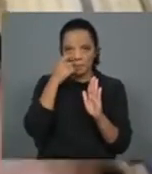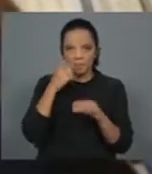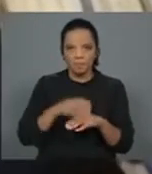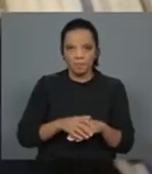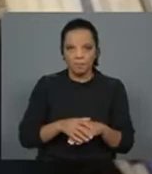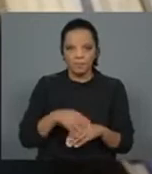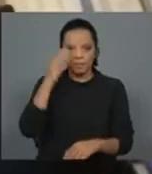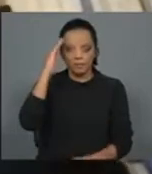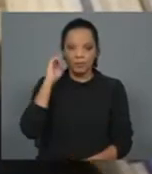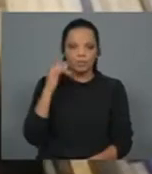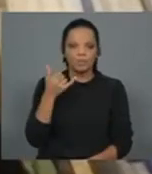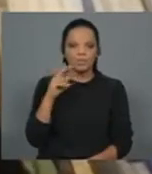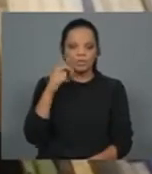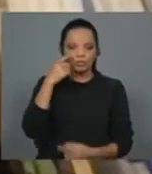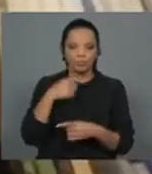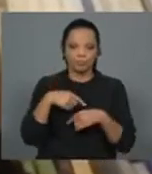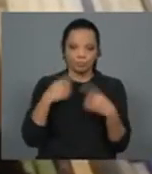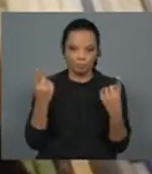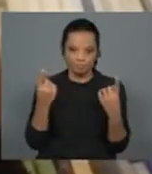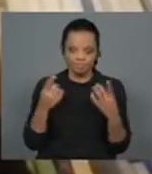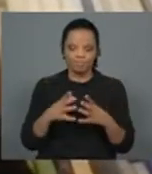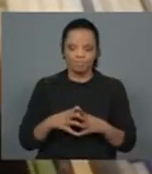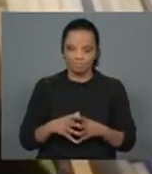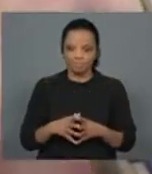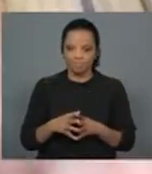23 de fevereiro. Portanto,